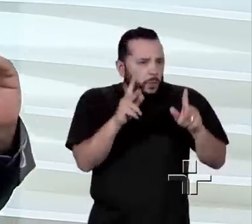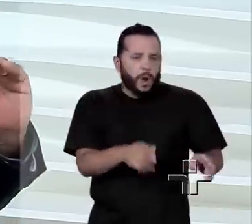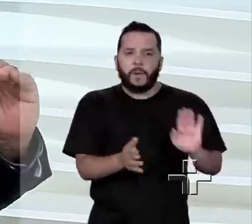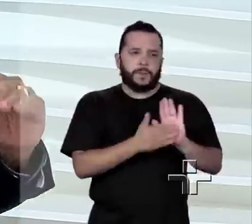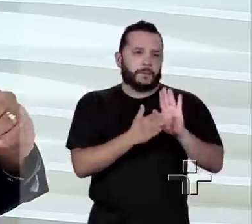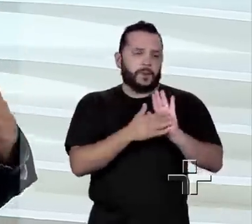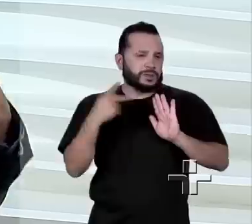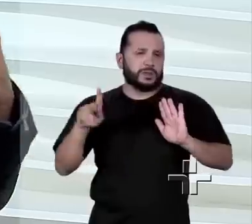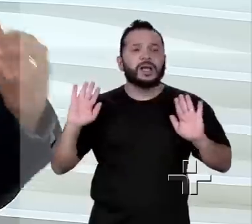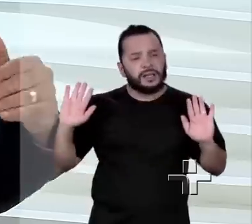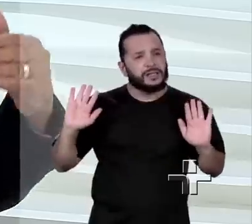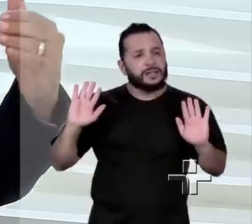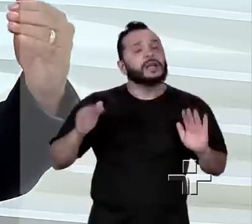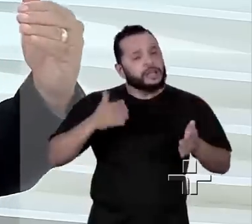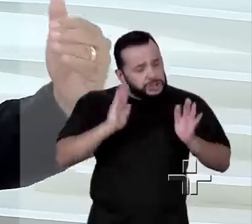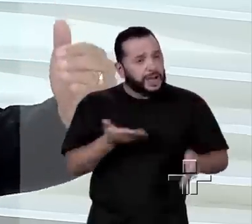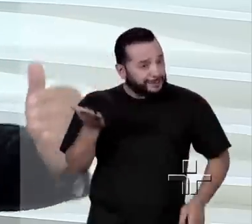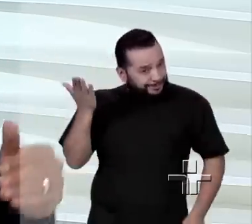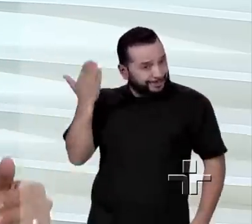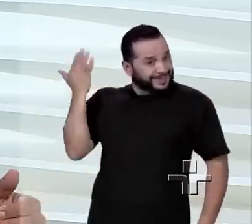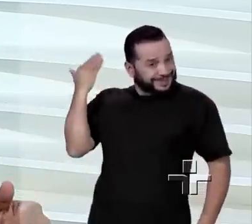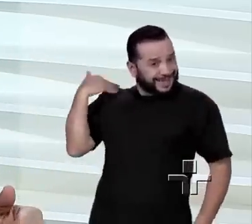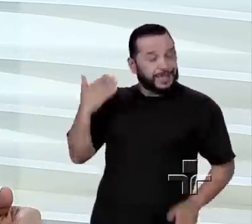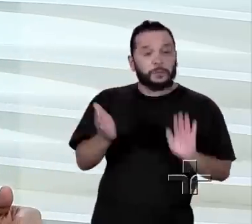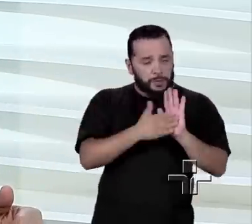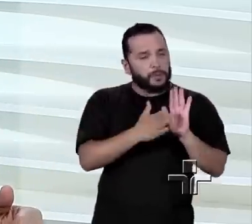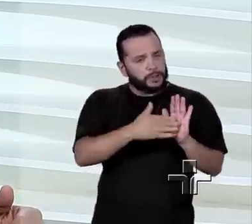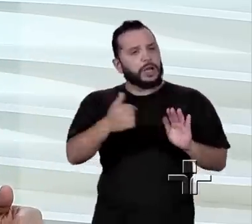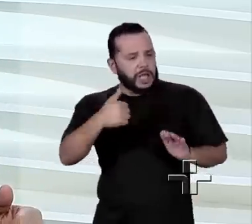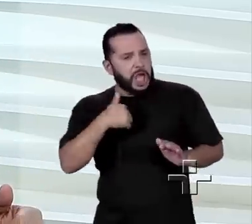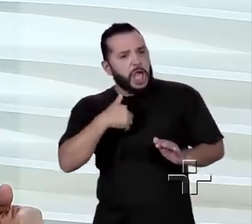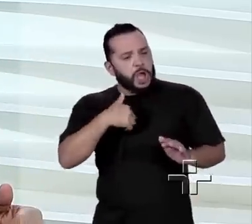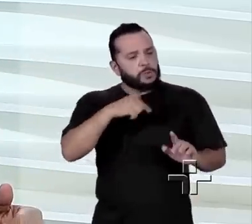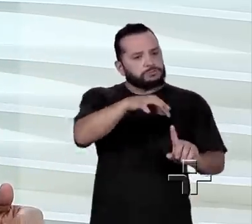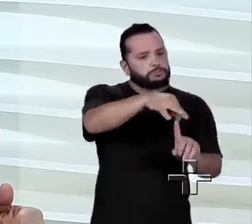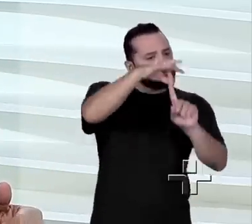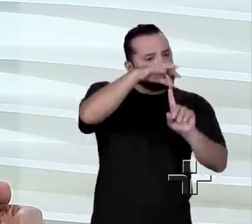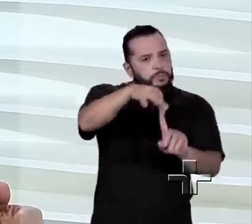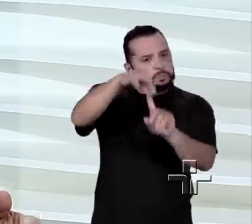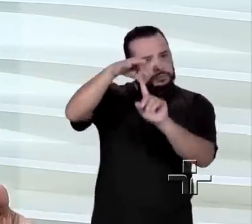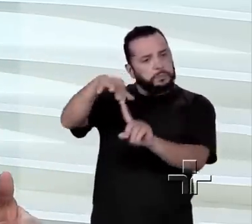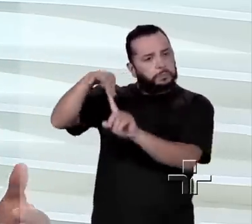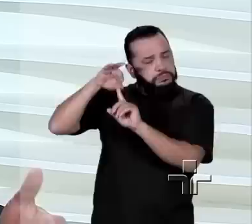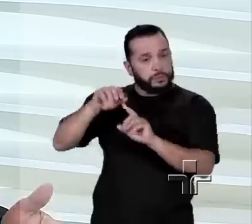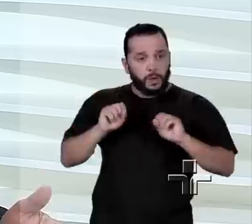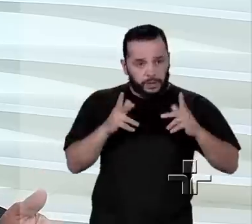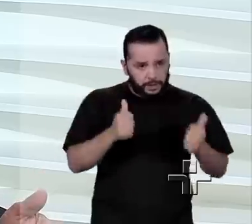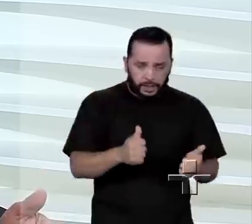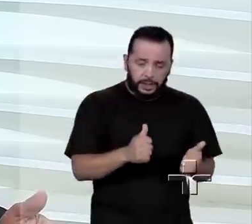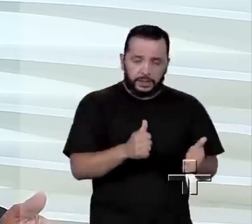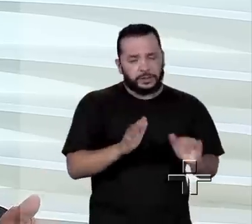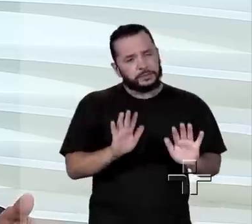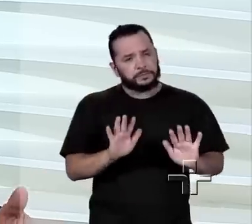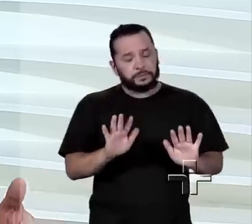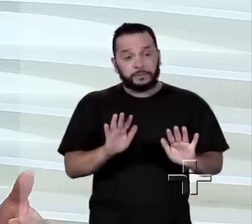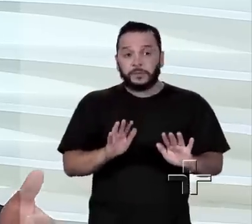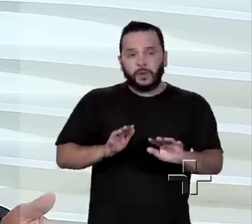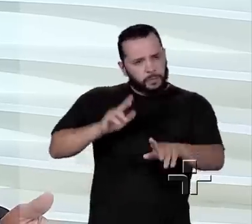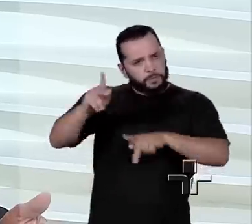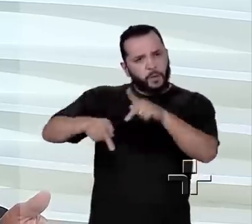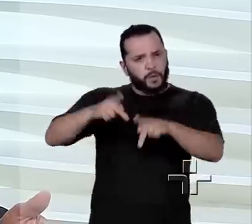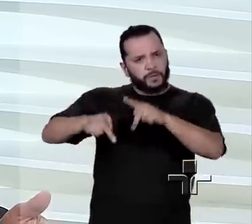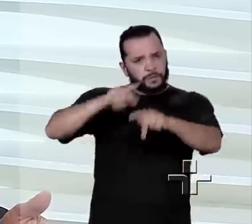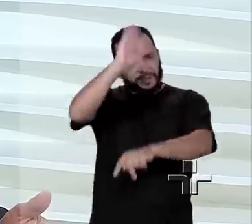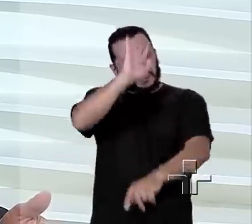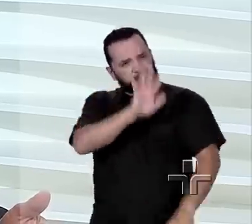primeiro escalão, do que ele disse que iria realizar. E a aceitação por parte da